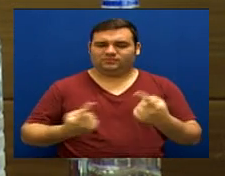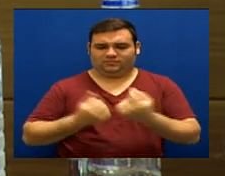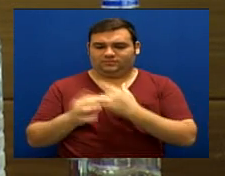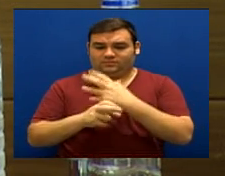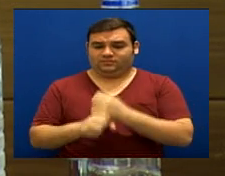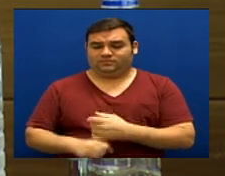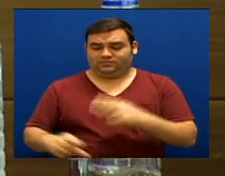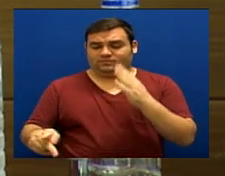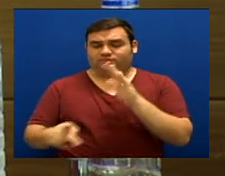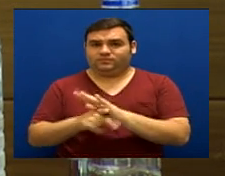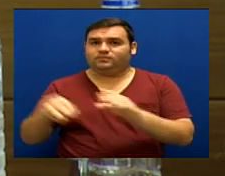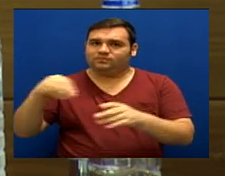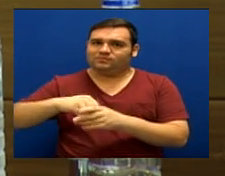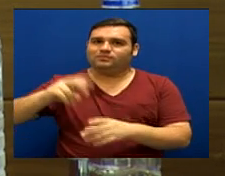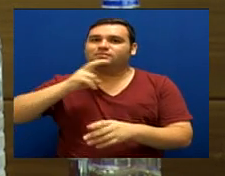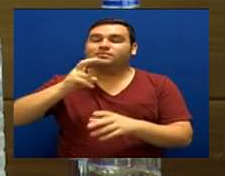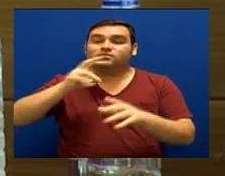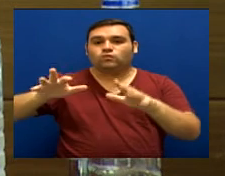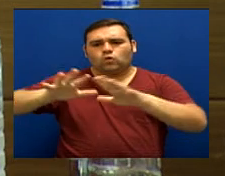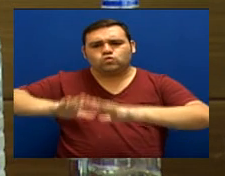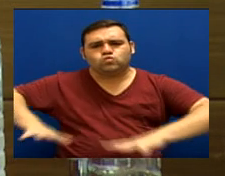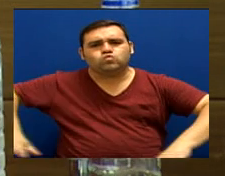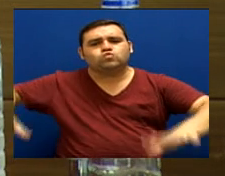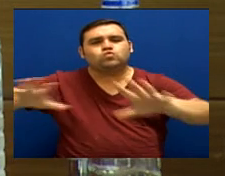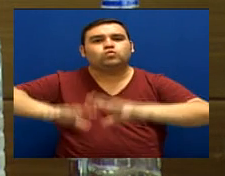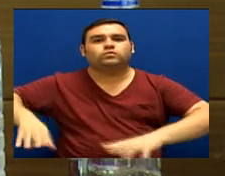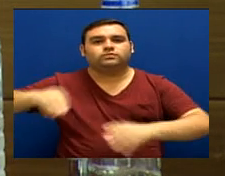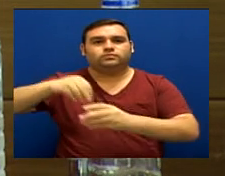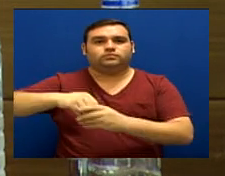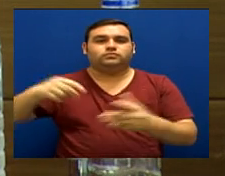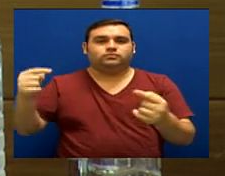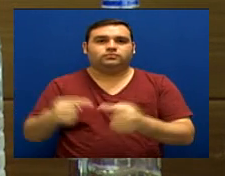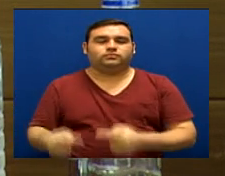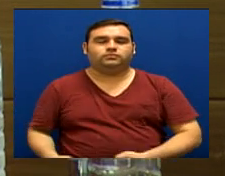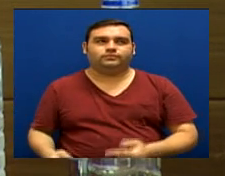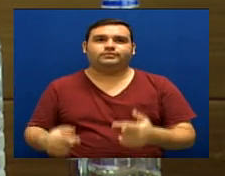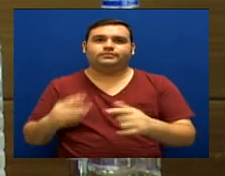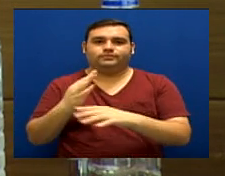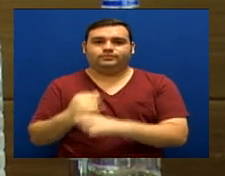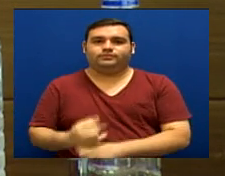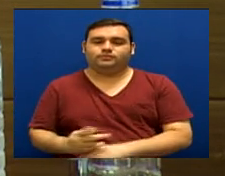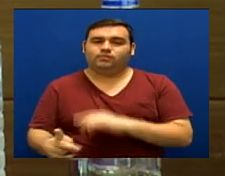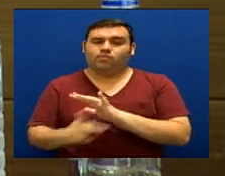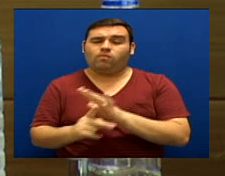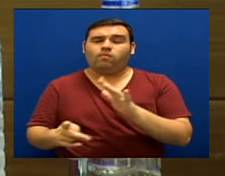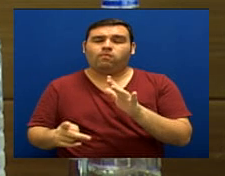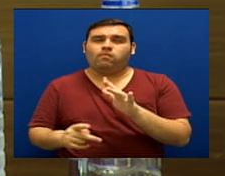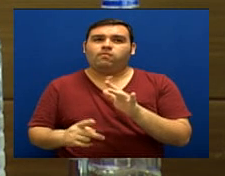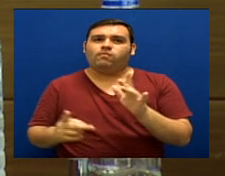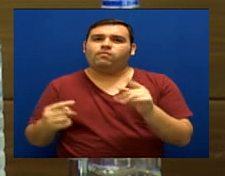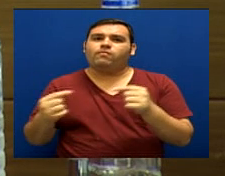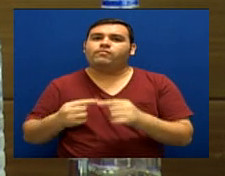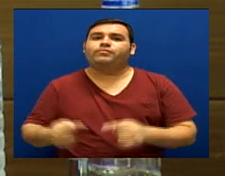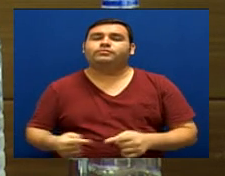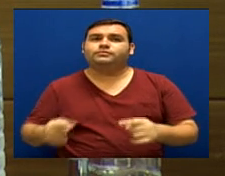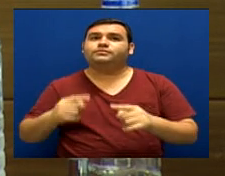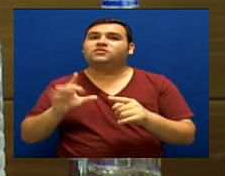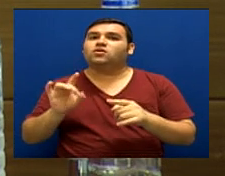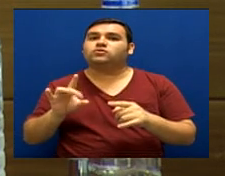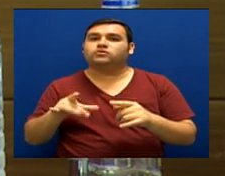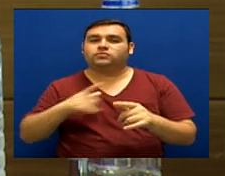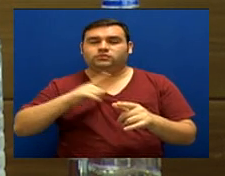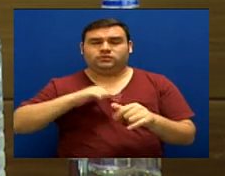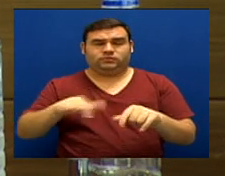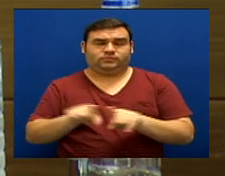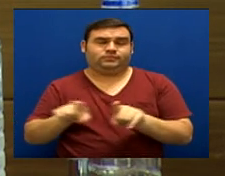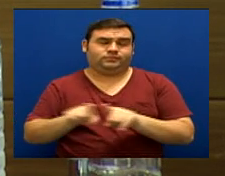né esses e esse global dentro da dadá do orçamento municipal está restrito a esses